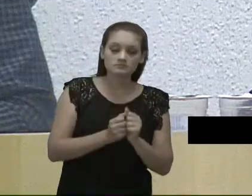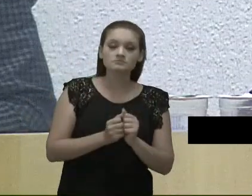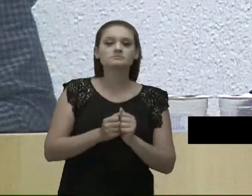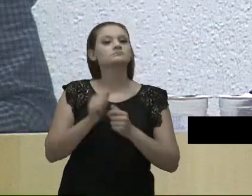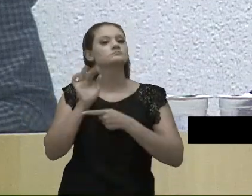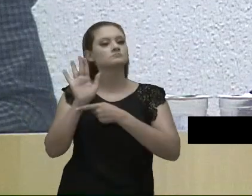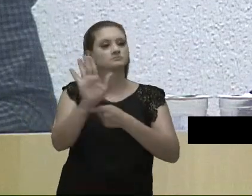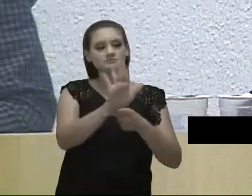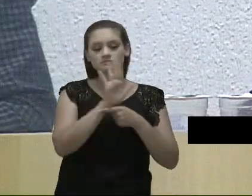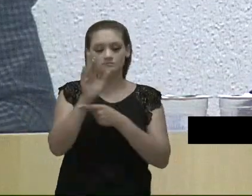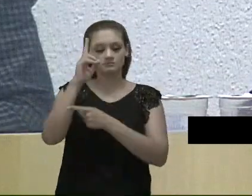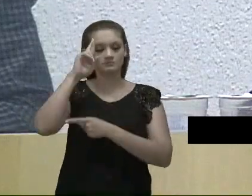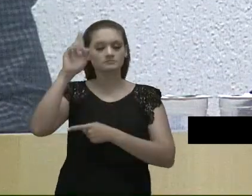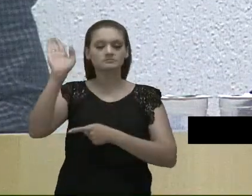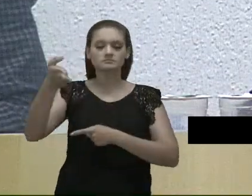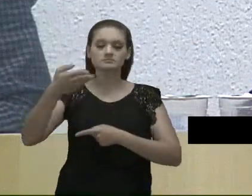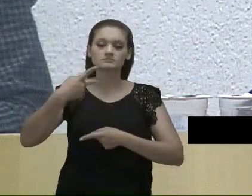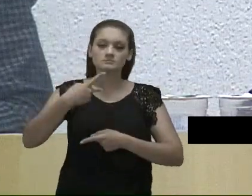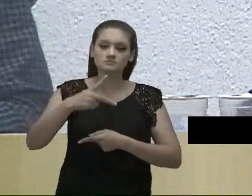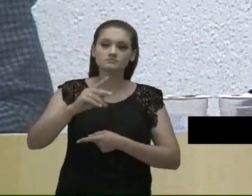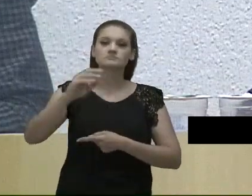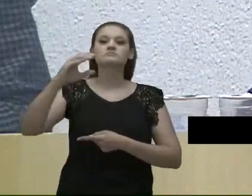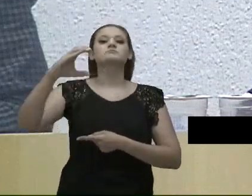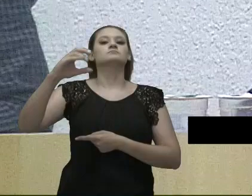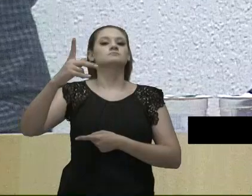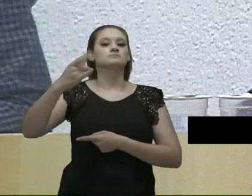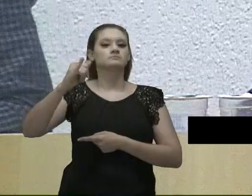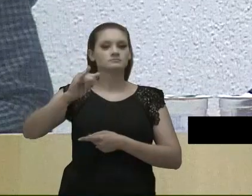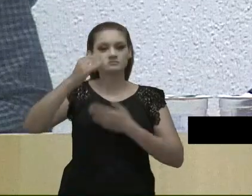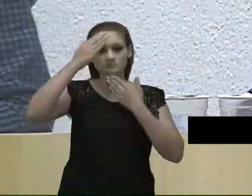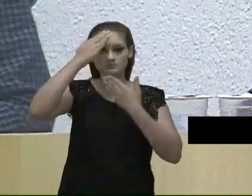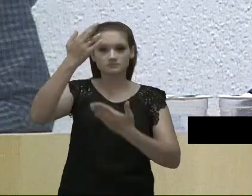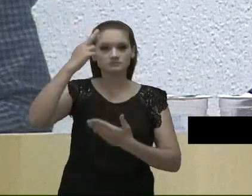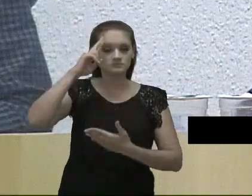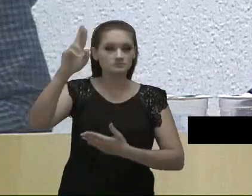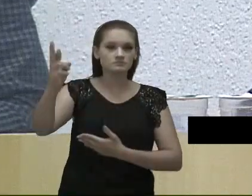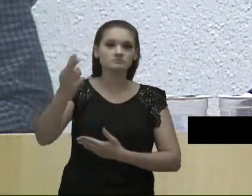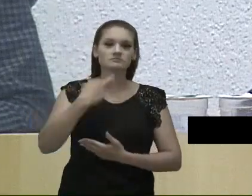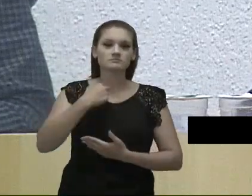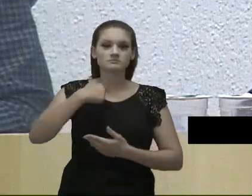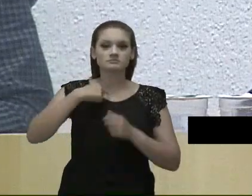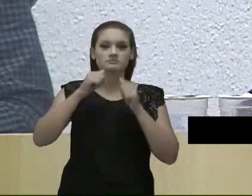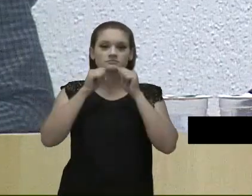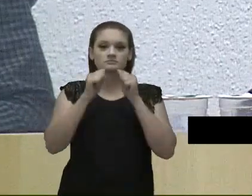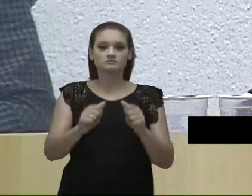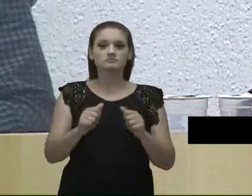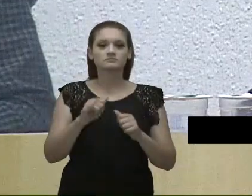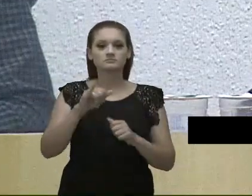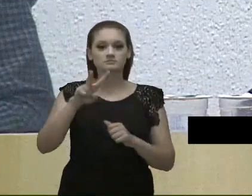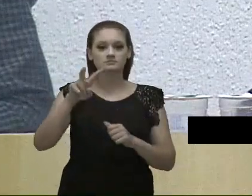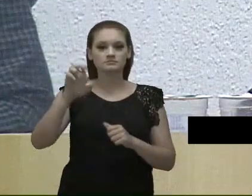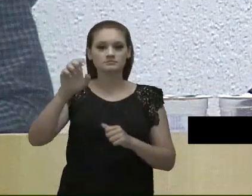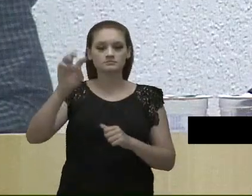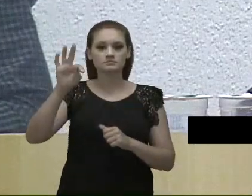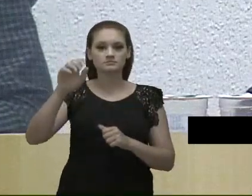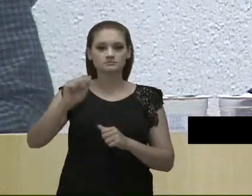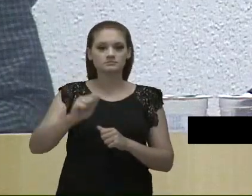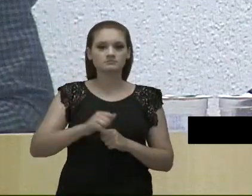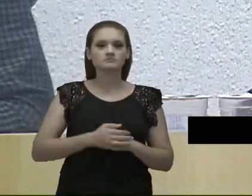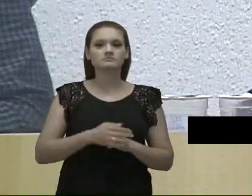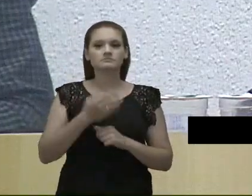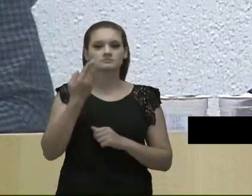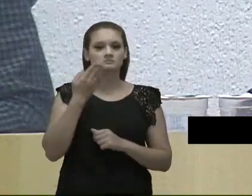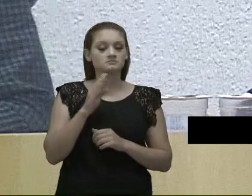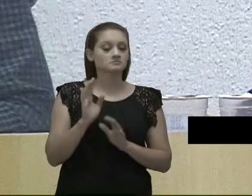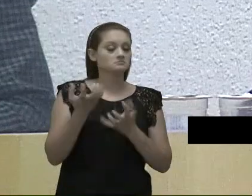deu para a CPI. Muito obrigado por a senhora ter respondido a minha assessora Ivete, que a senhora ignorou ela umas